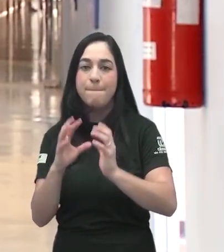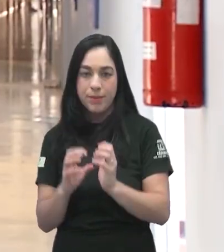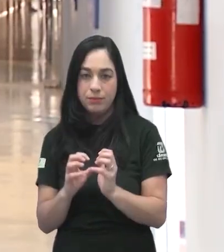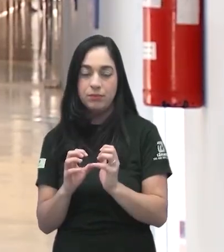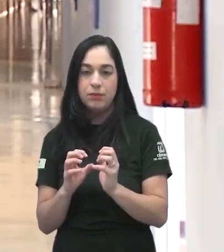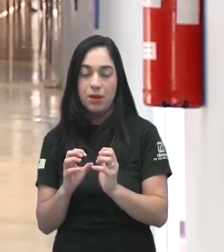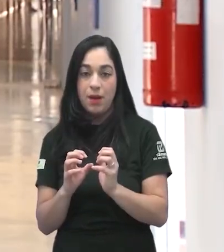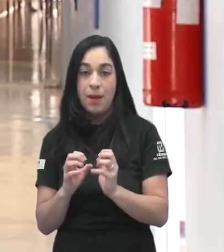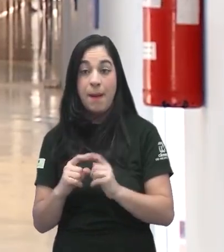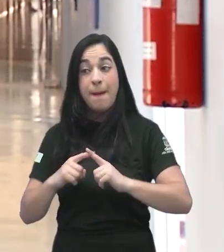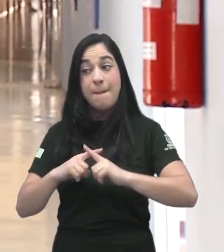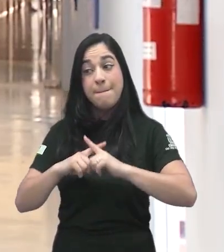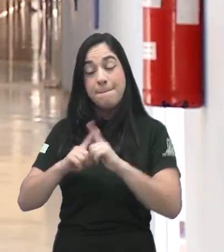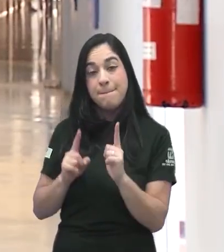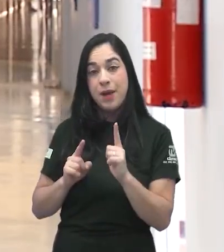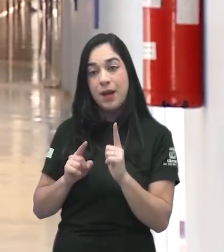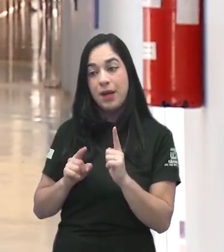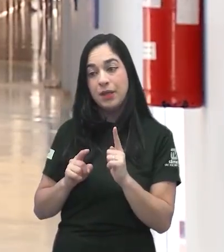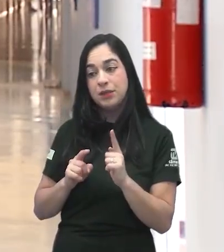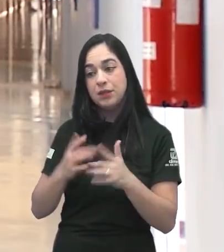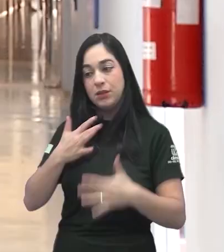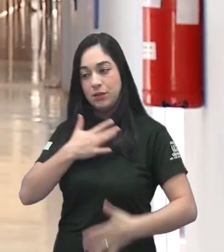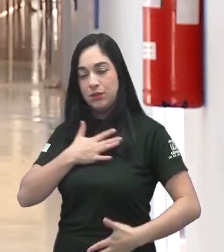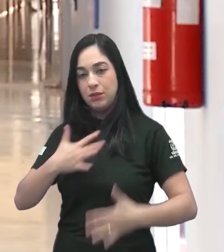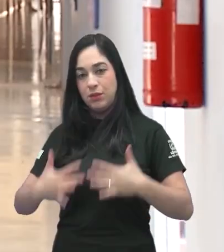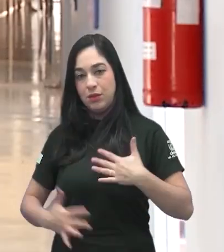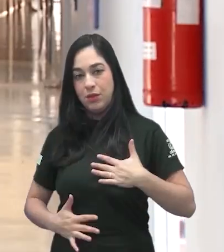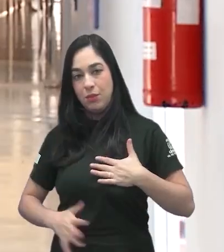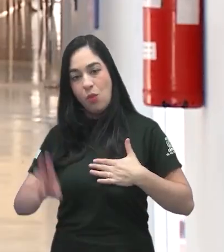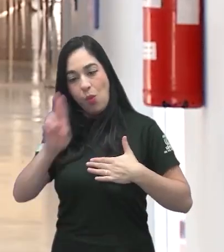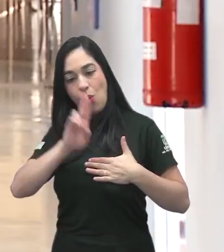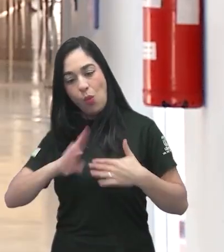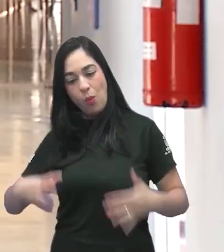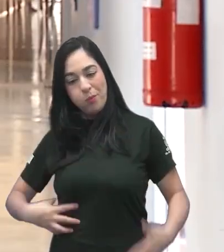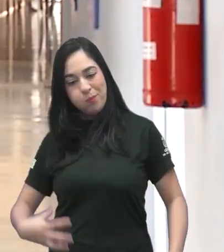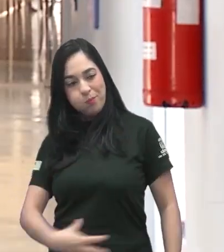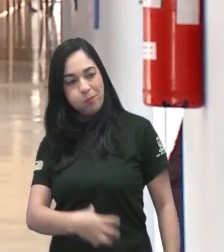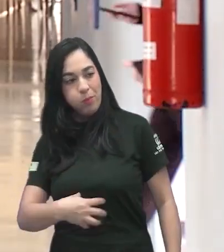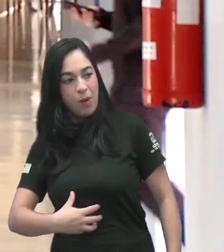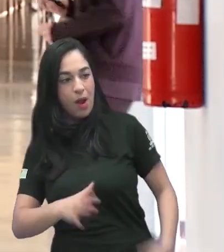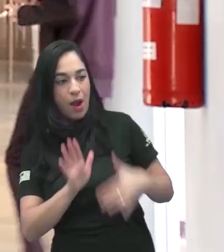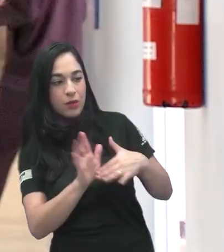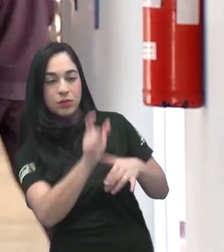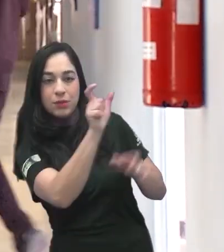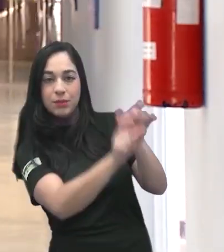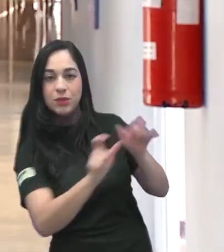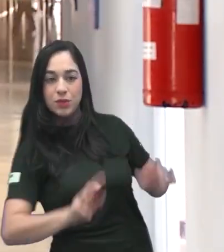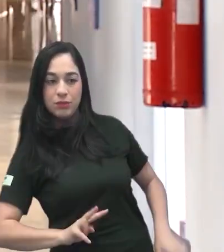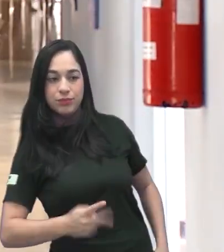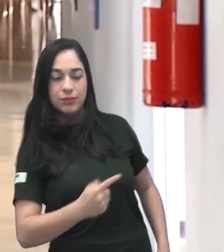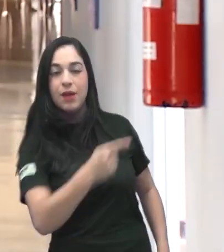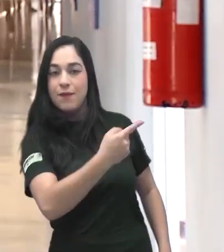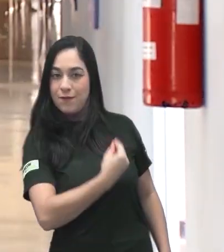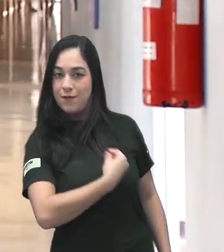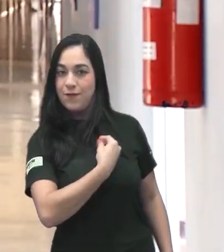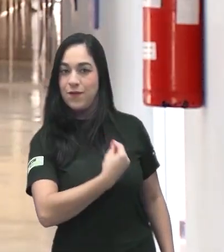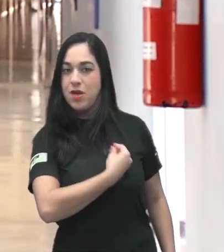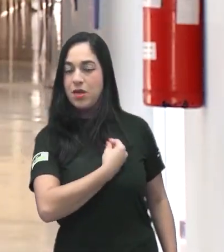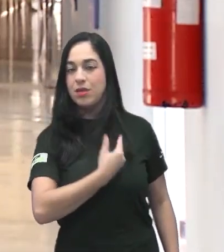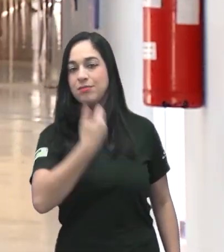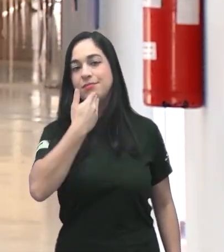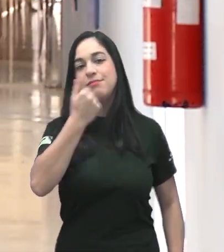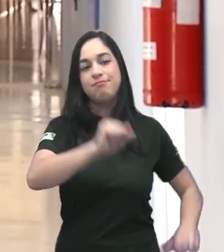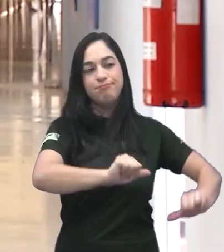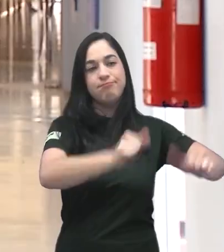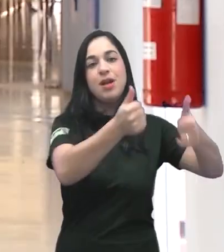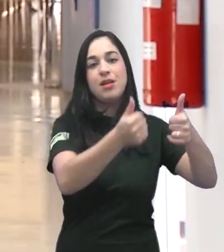trazer vida, né, através da morte, para nós é um consolo e transforma-se em alegria